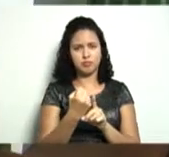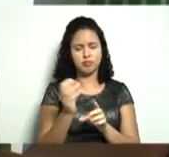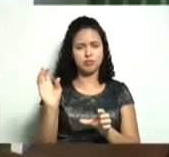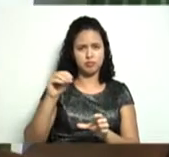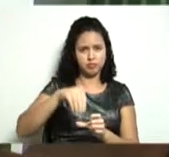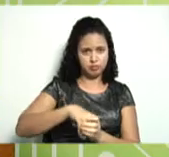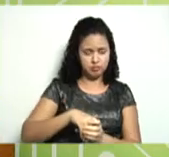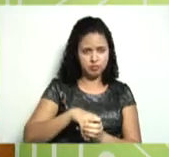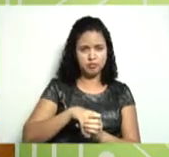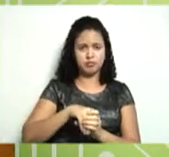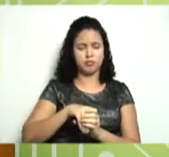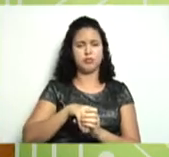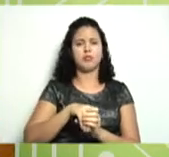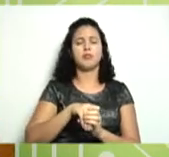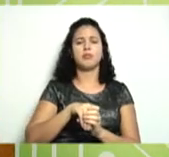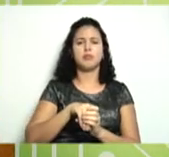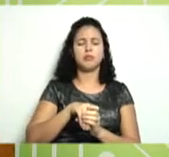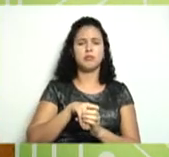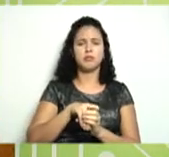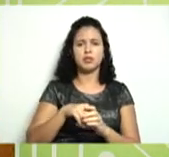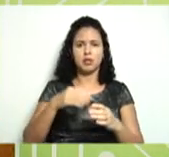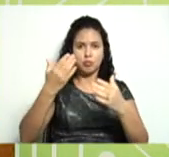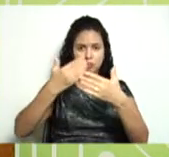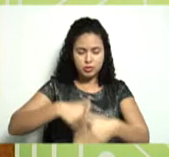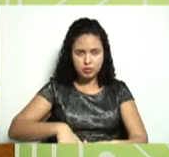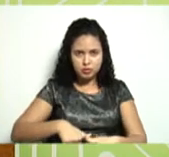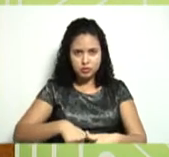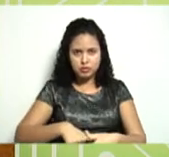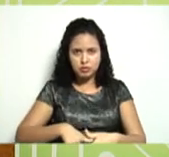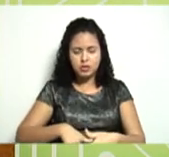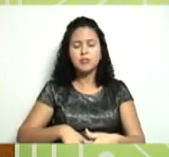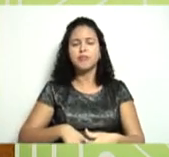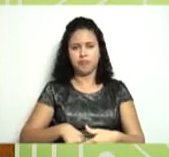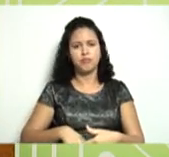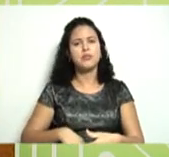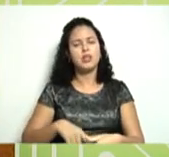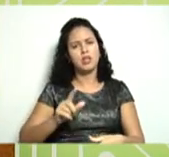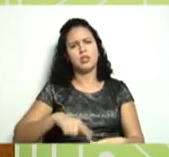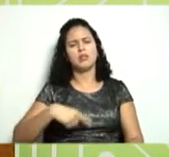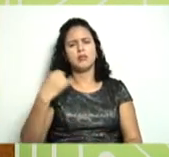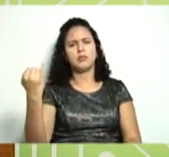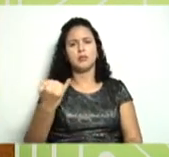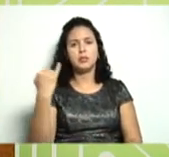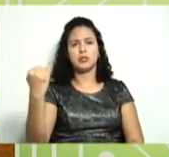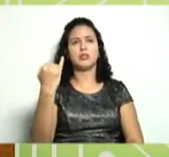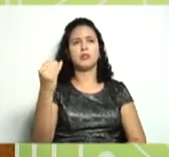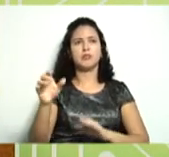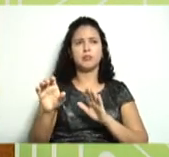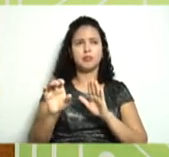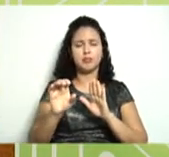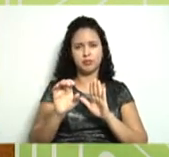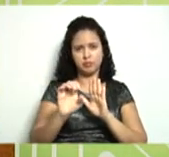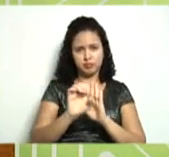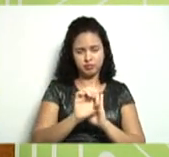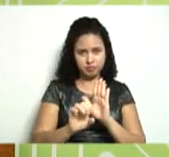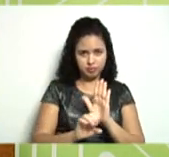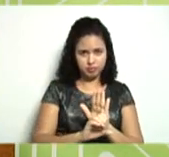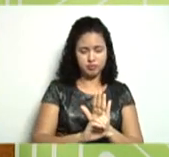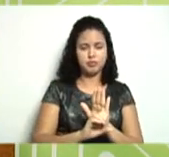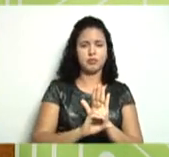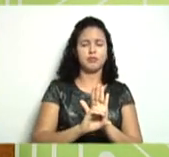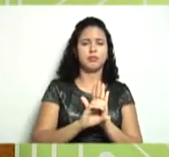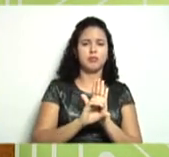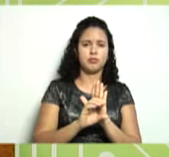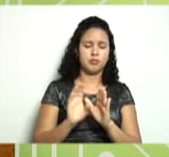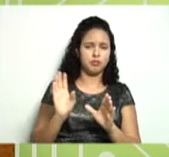Professor, não só cair na prova, né, pessoal? O estatuto social, ele é fundamental para uma cooperativa.